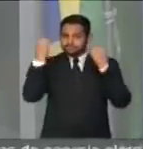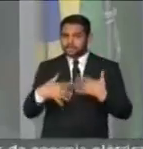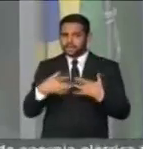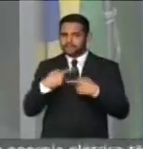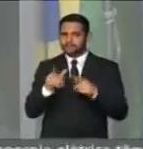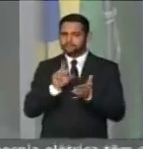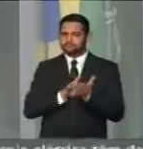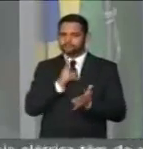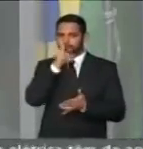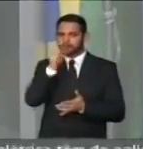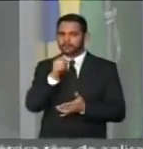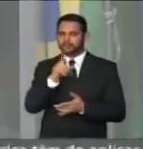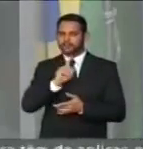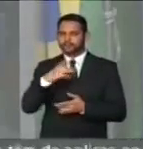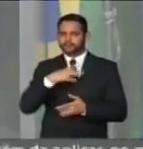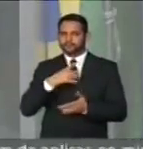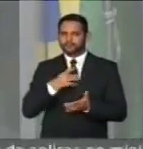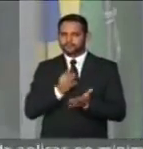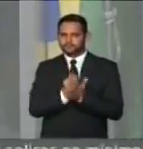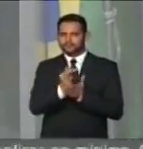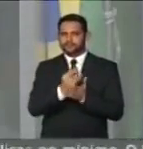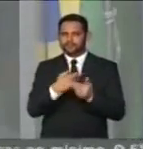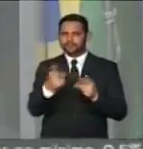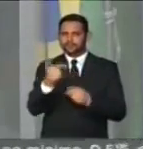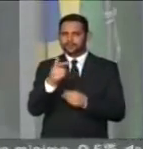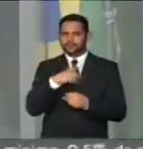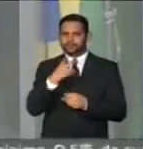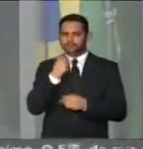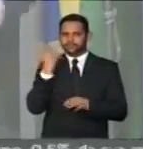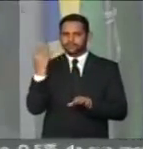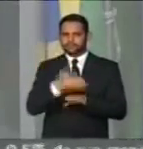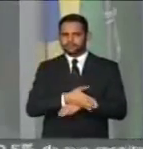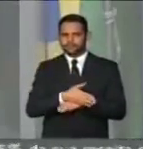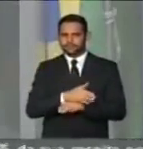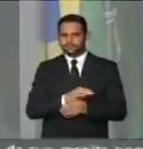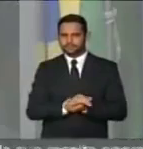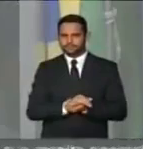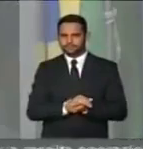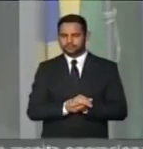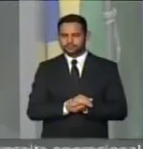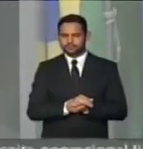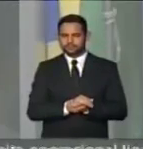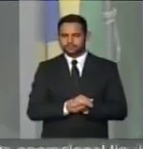explicações consistentes, coerentes, não de vir...